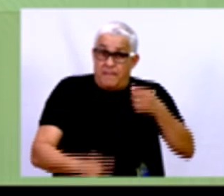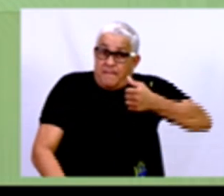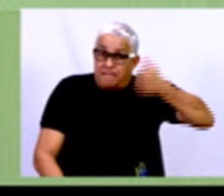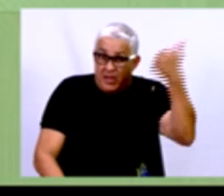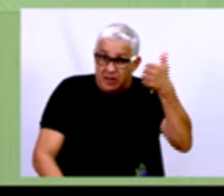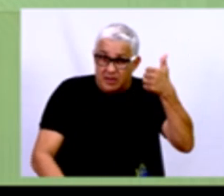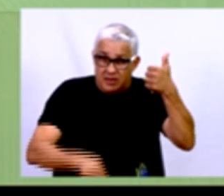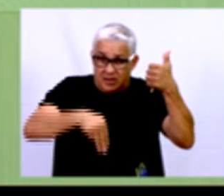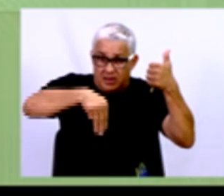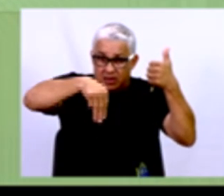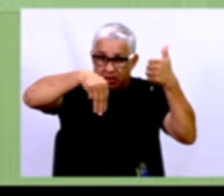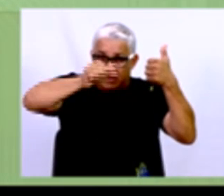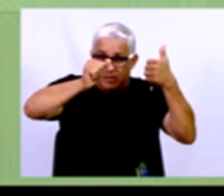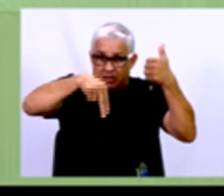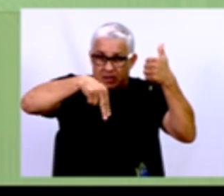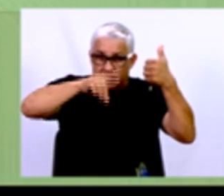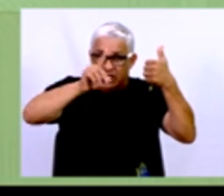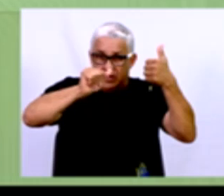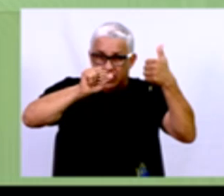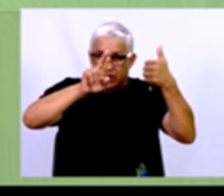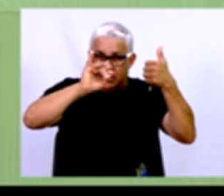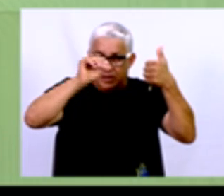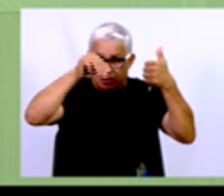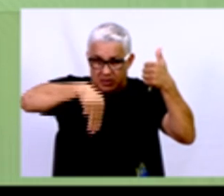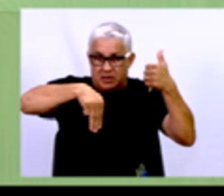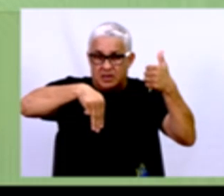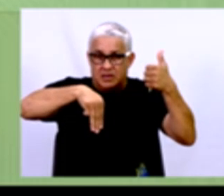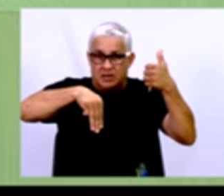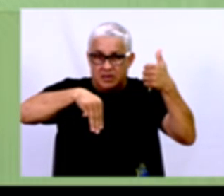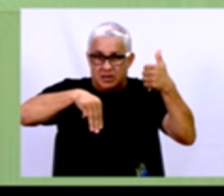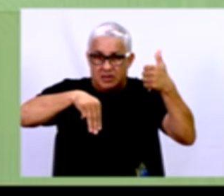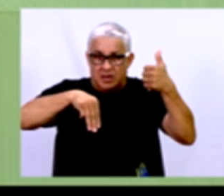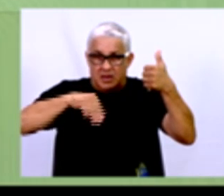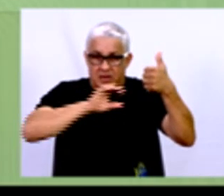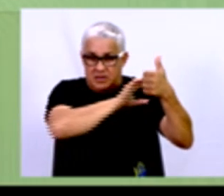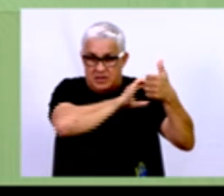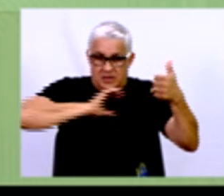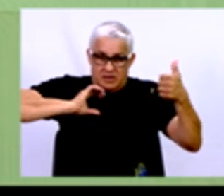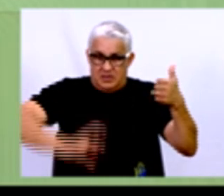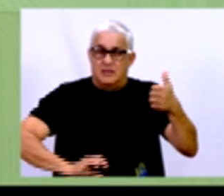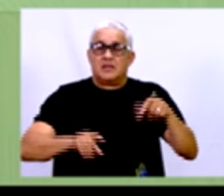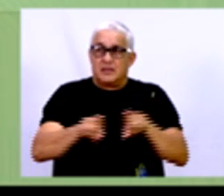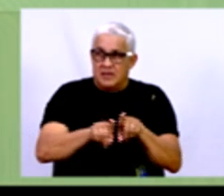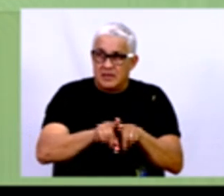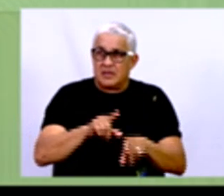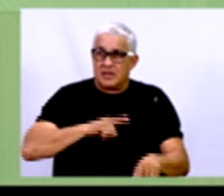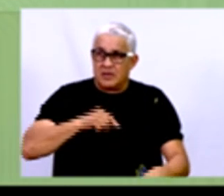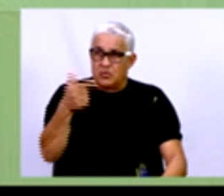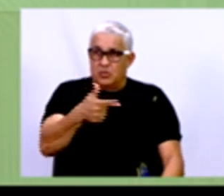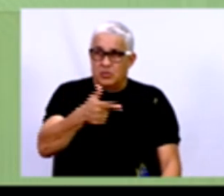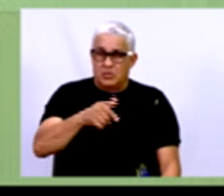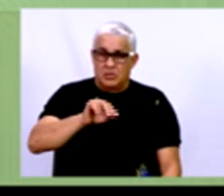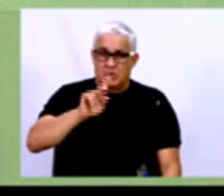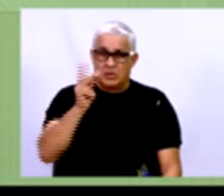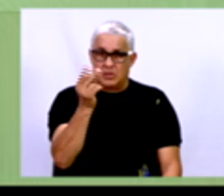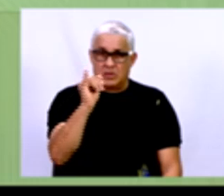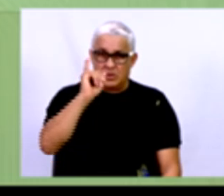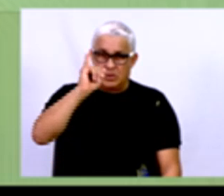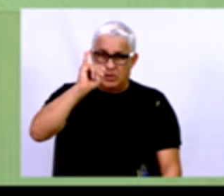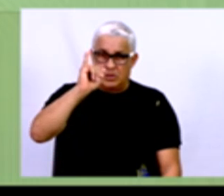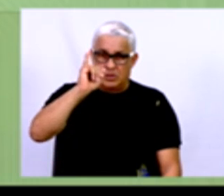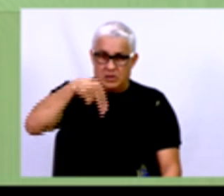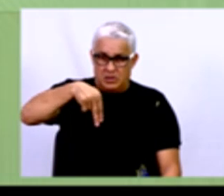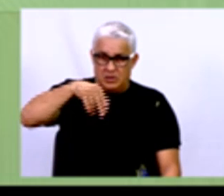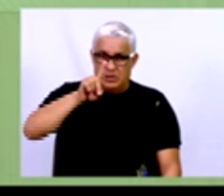primeiro é o mandarim, falado na China. Em segundo lugar, nós temos o hindi, que é falado na Índia.